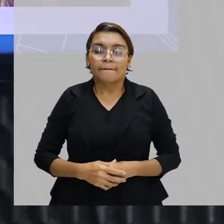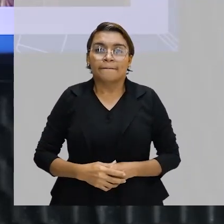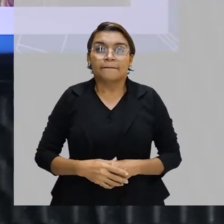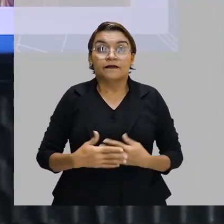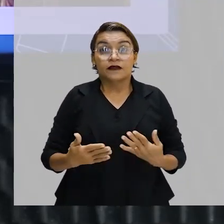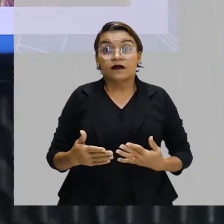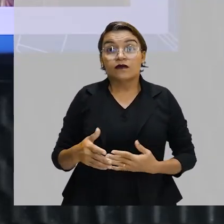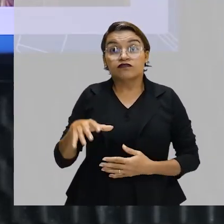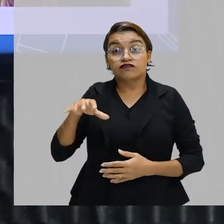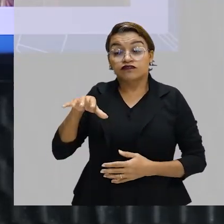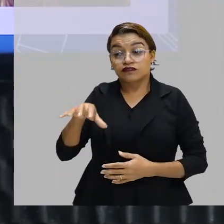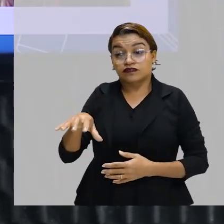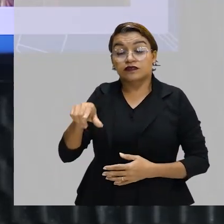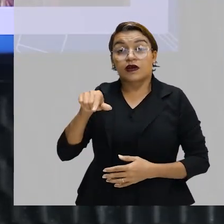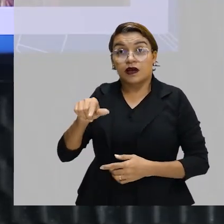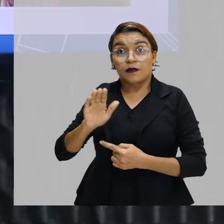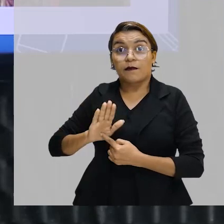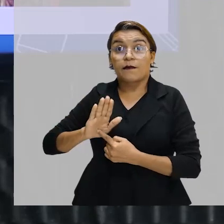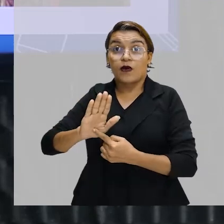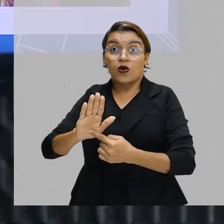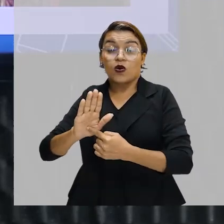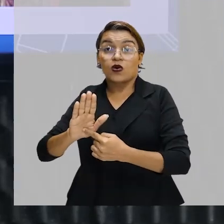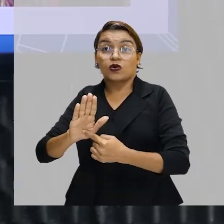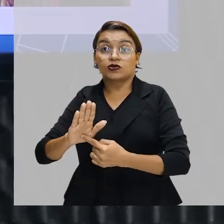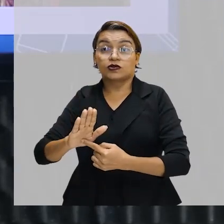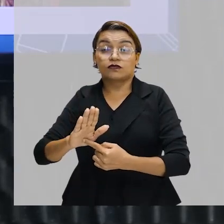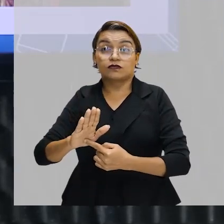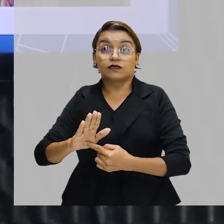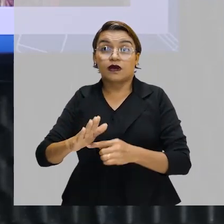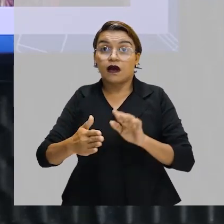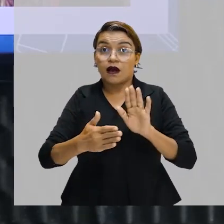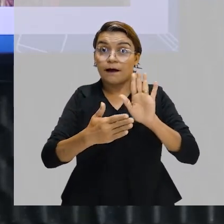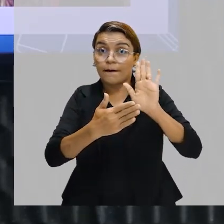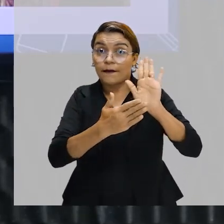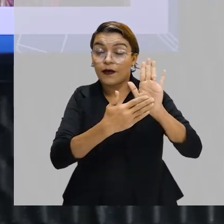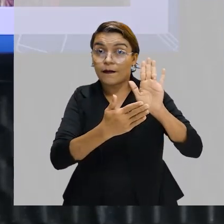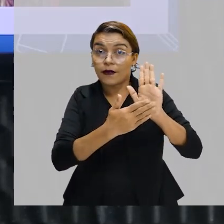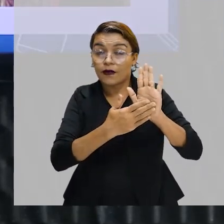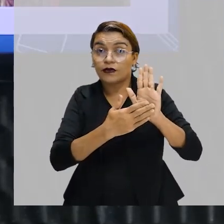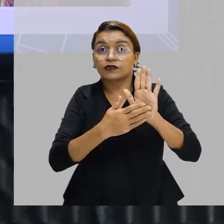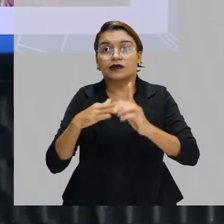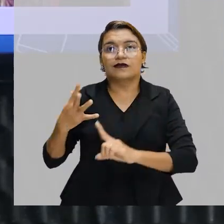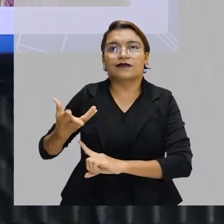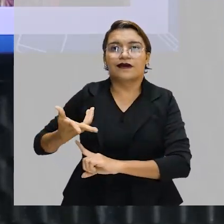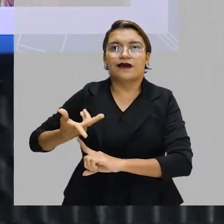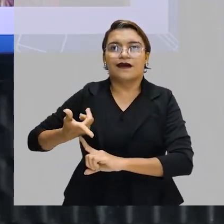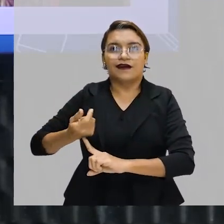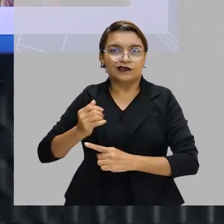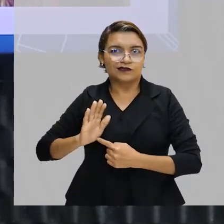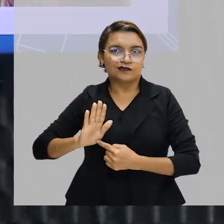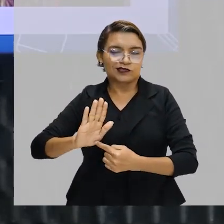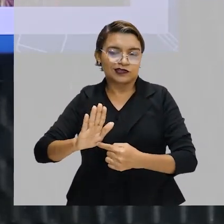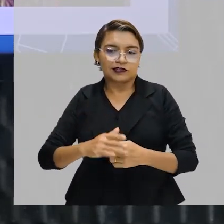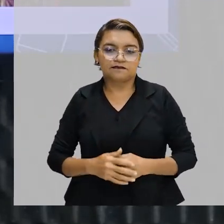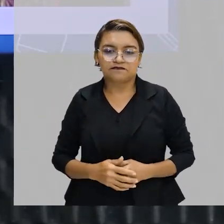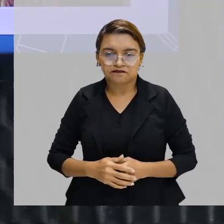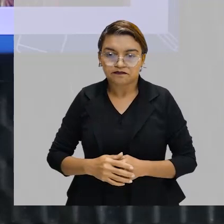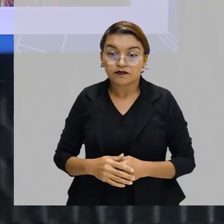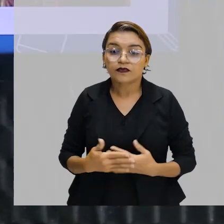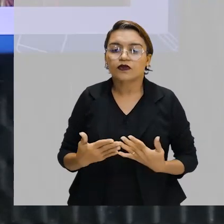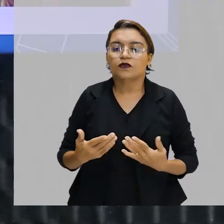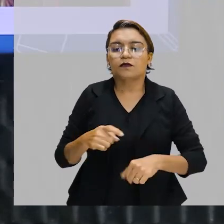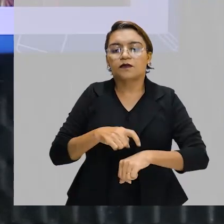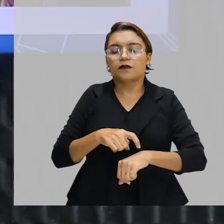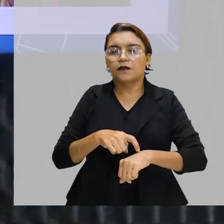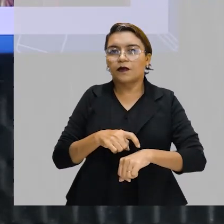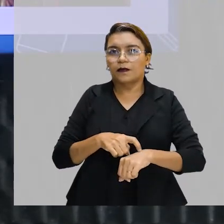O parnasianismo traz essa proposta de arte pela arte. Quando nós estamos chegando já aqui